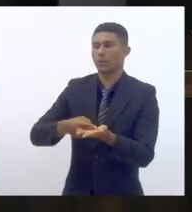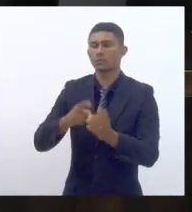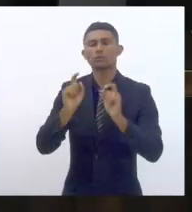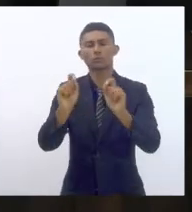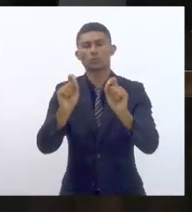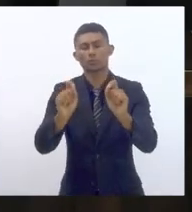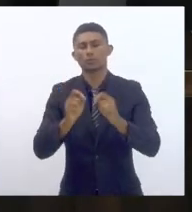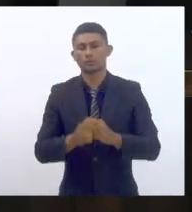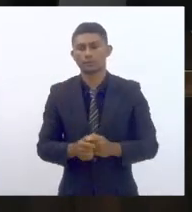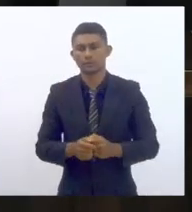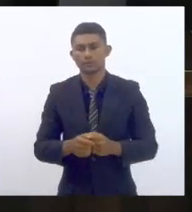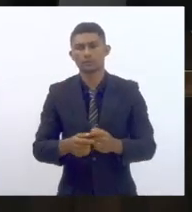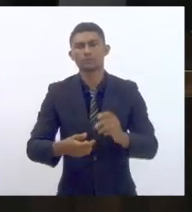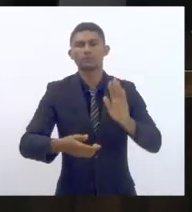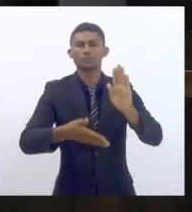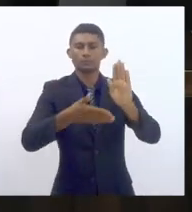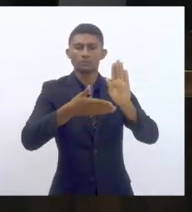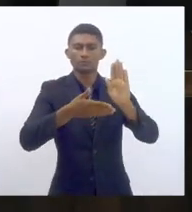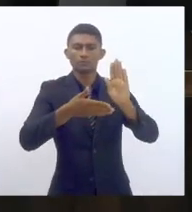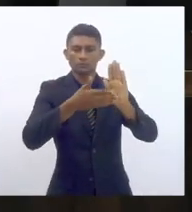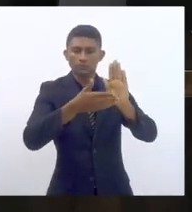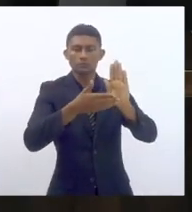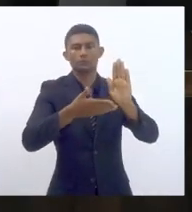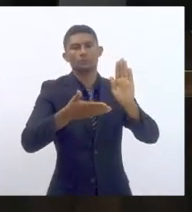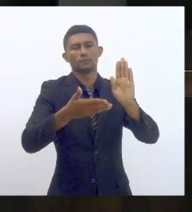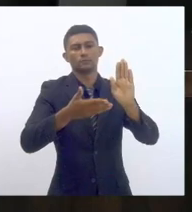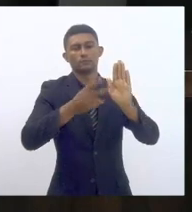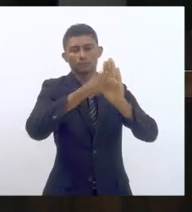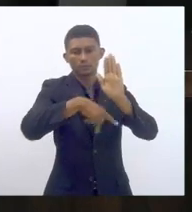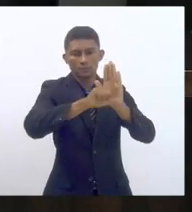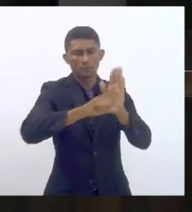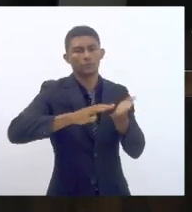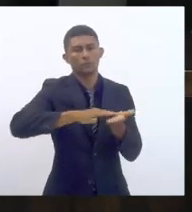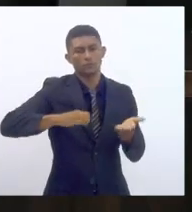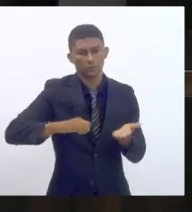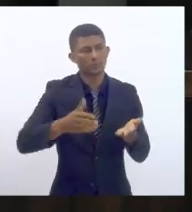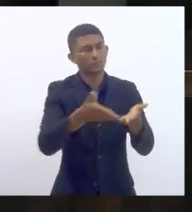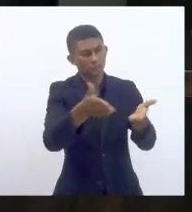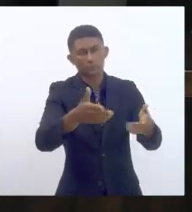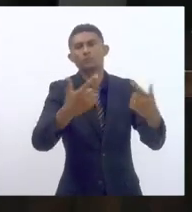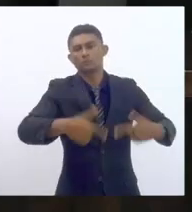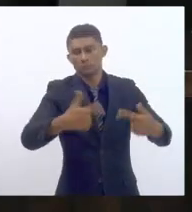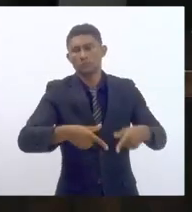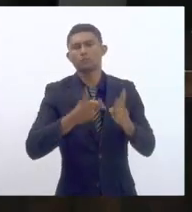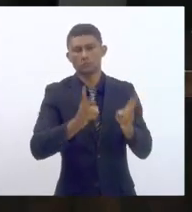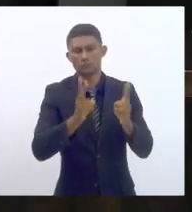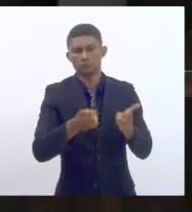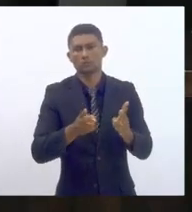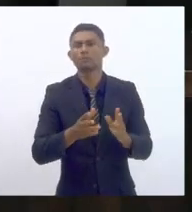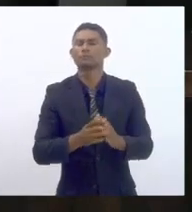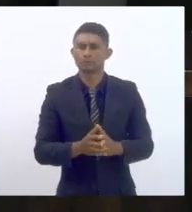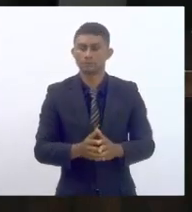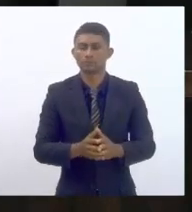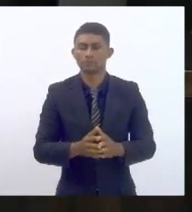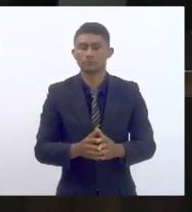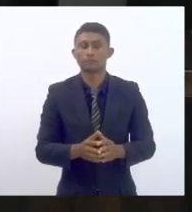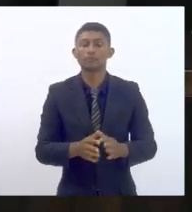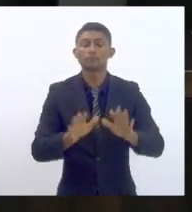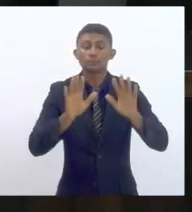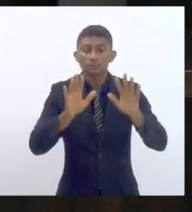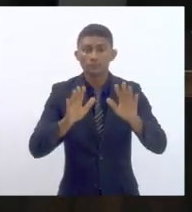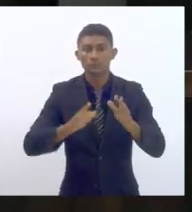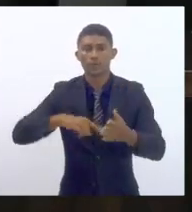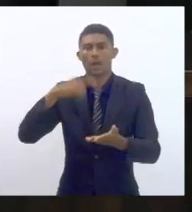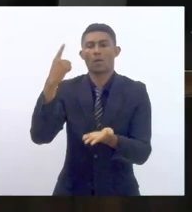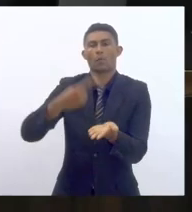que retira o projeto, garante os empregos, logicamente, como Vossa Excelência falou, justa causa é outra história. Lógico. Mas é o acordo com